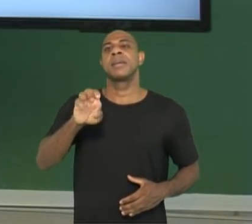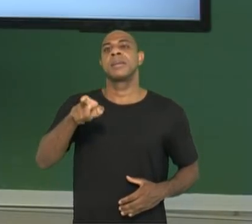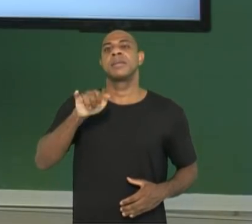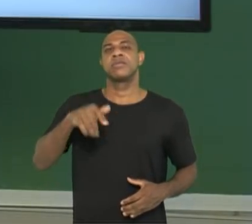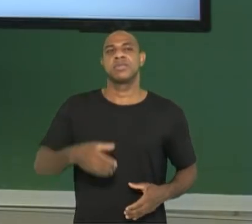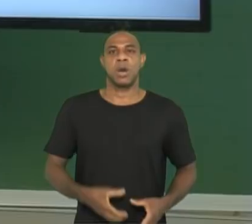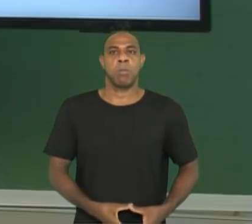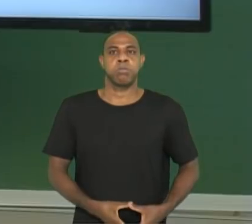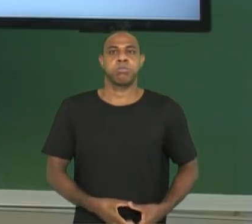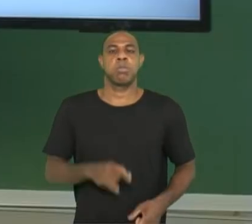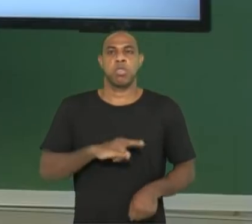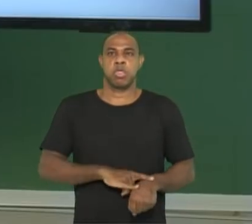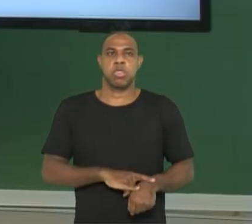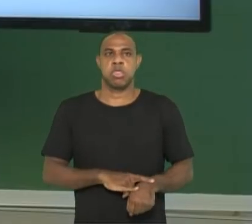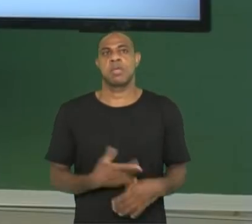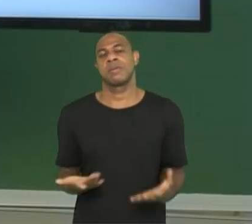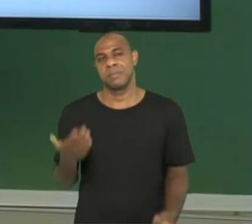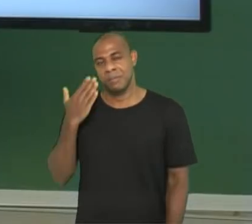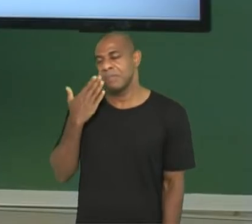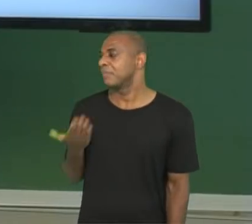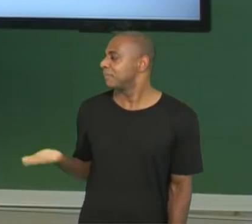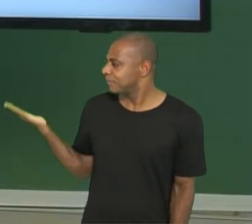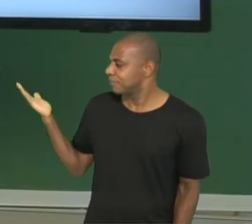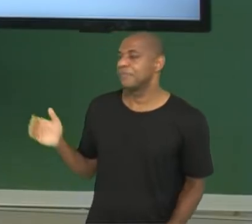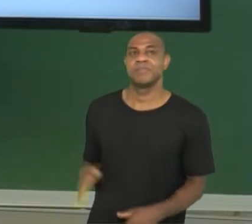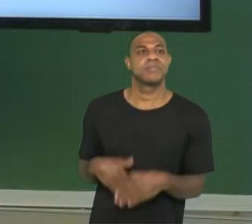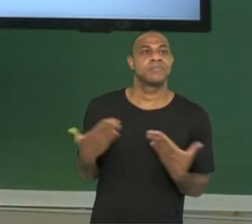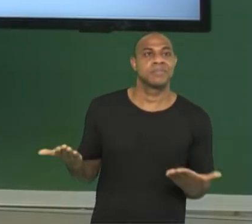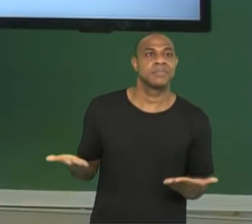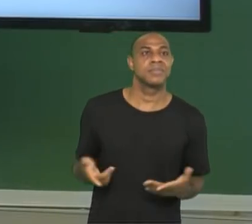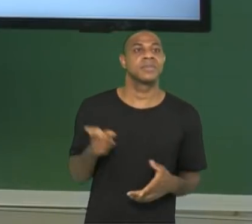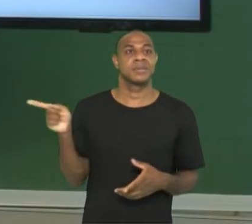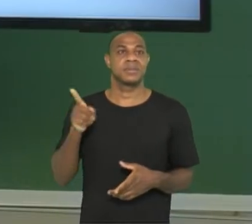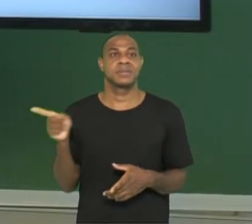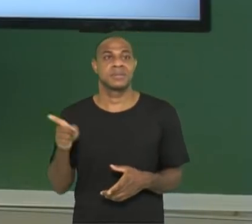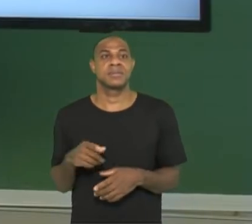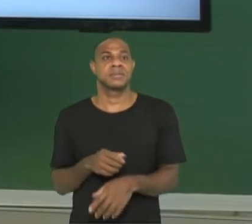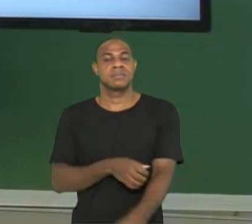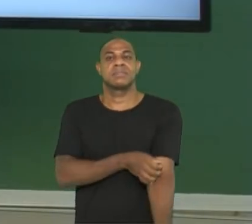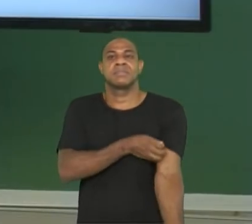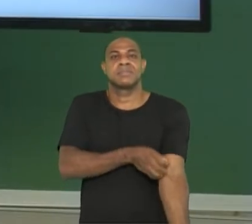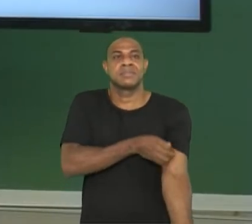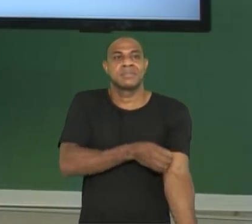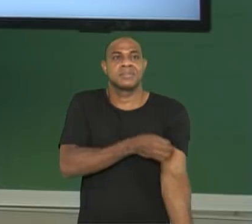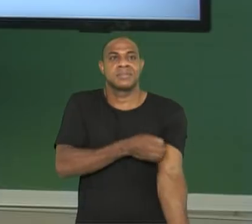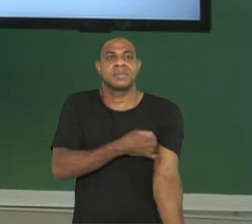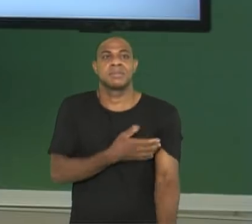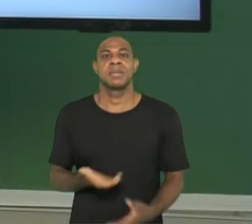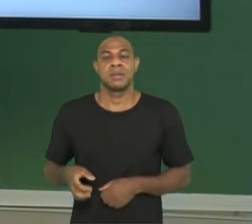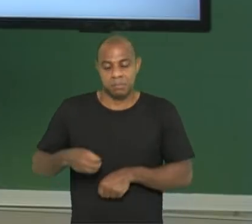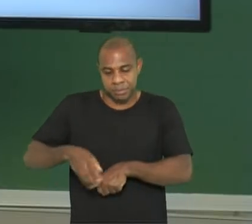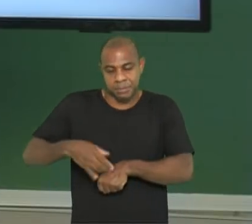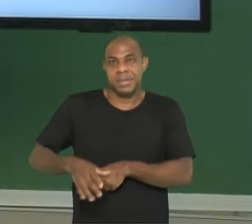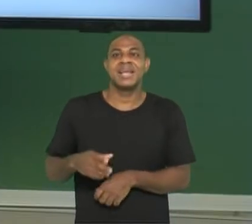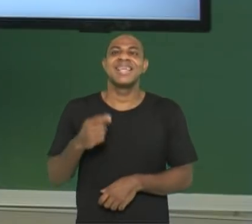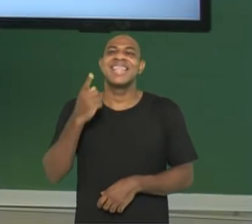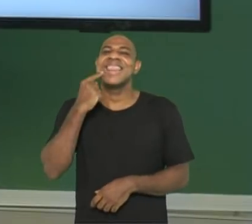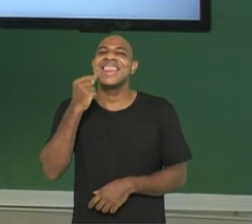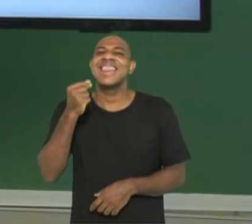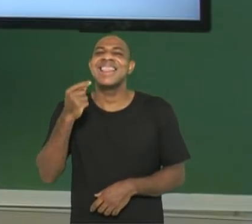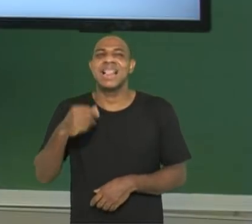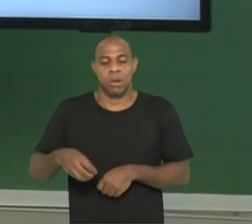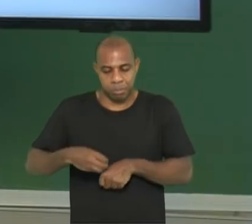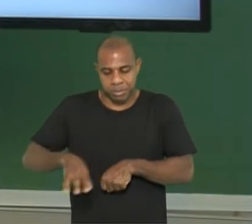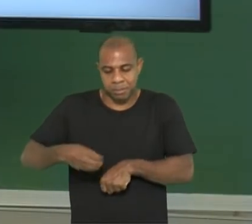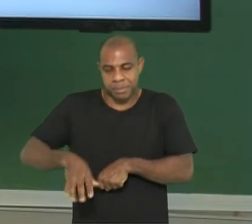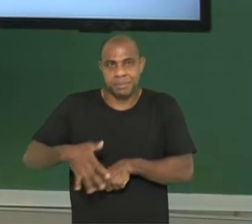que vivem no mar ou perto do oceano, para eles eliminarem o excesso de sal que fica no corpo deles.